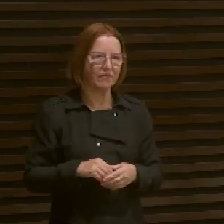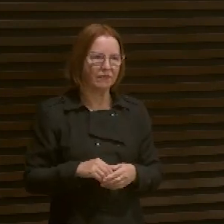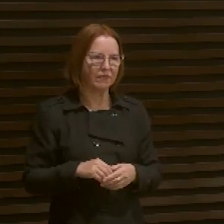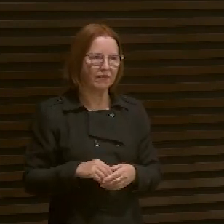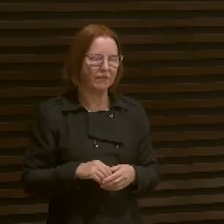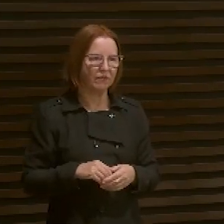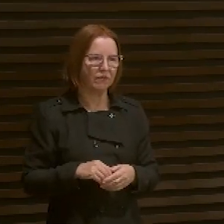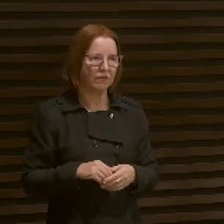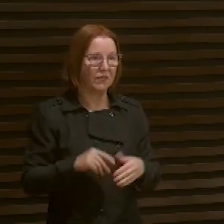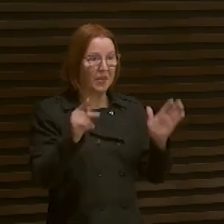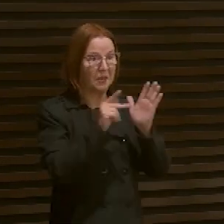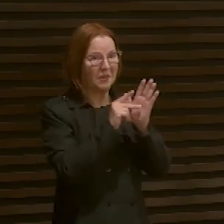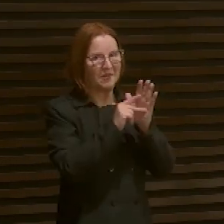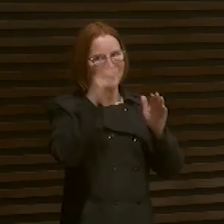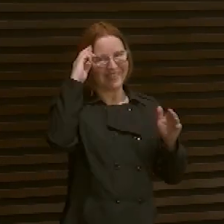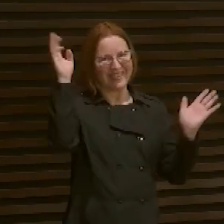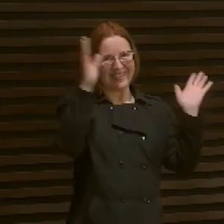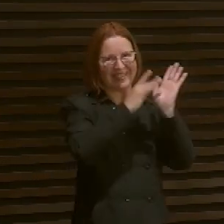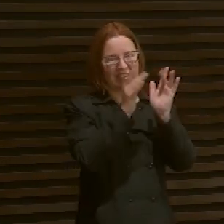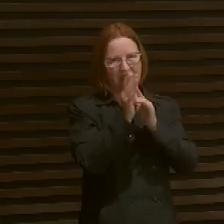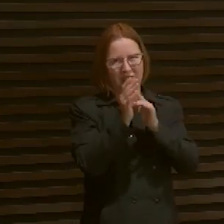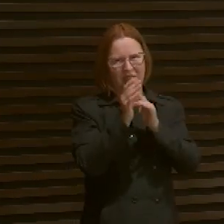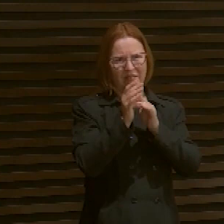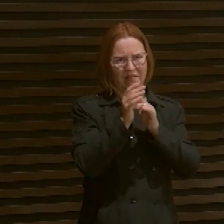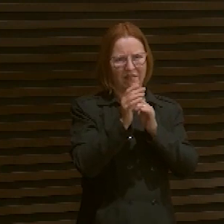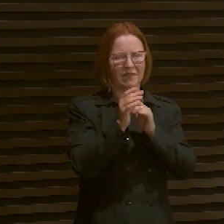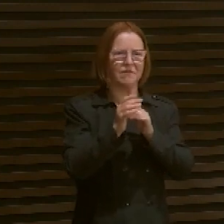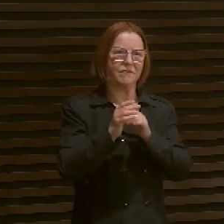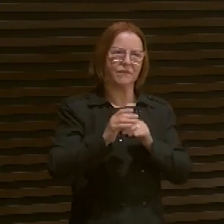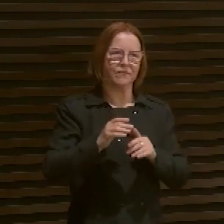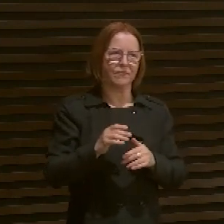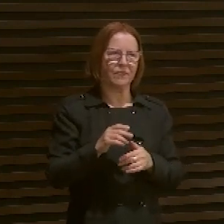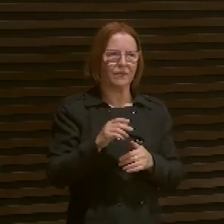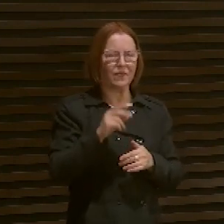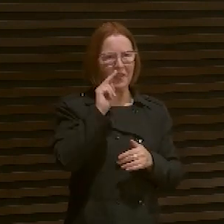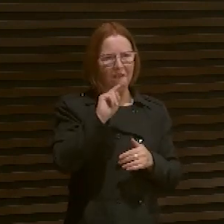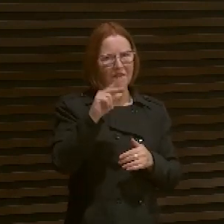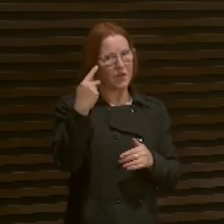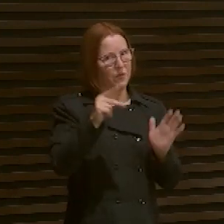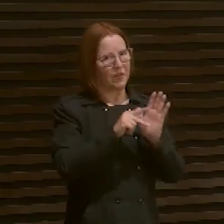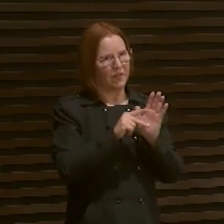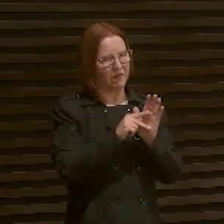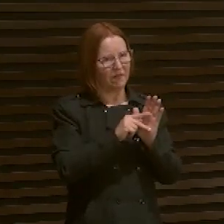O próprio Senhor Jesus, olha a vida dele. Livre de tempestade? Livre de